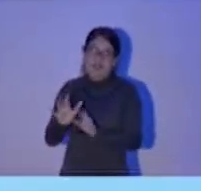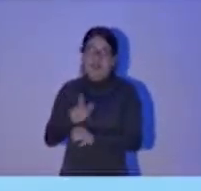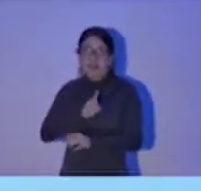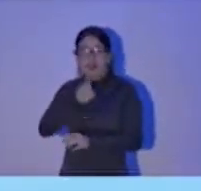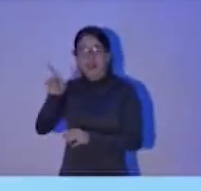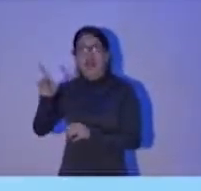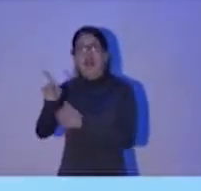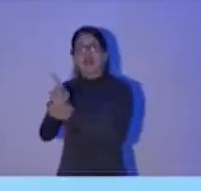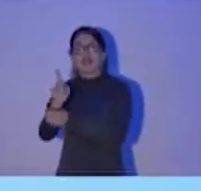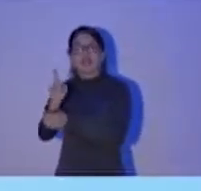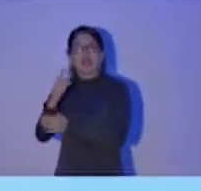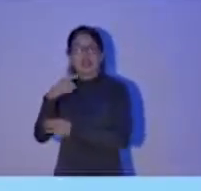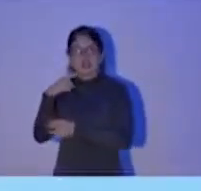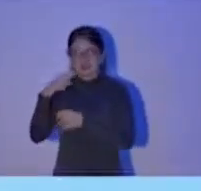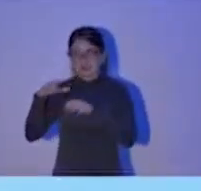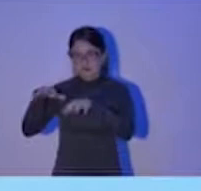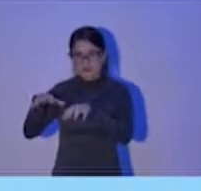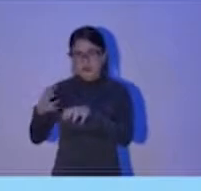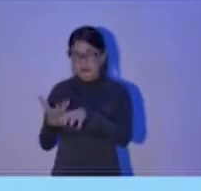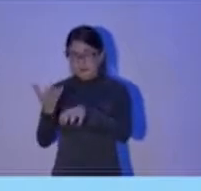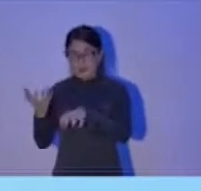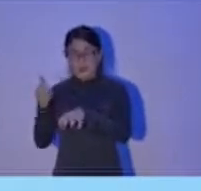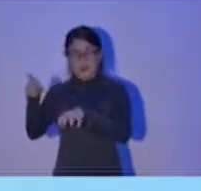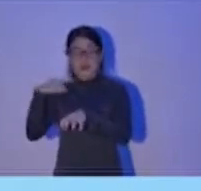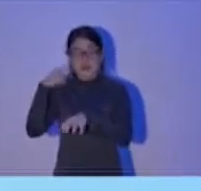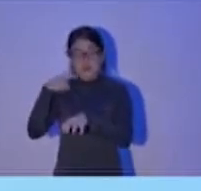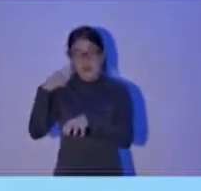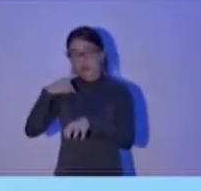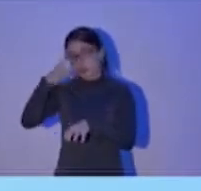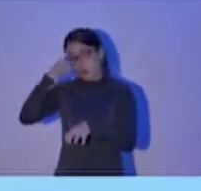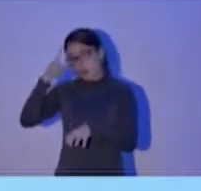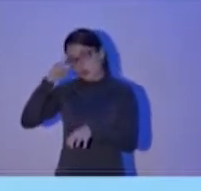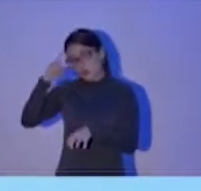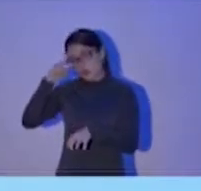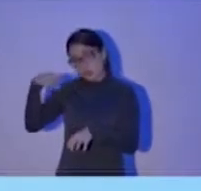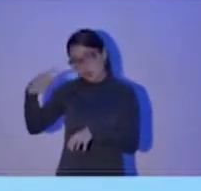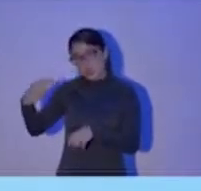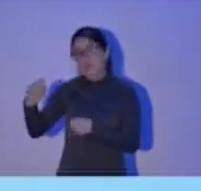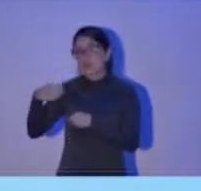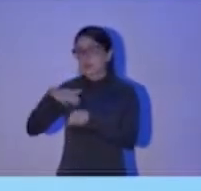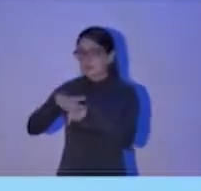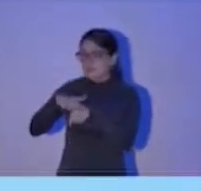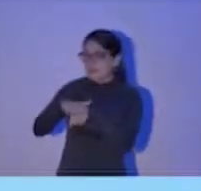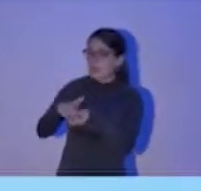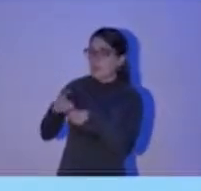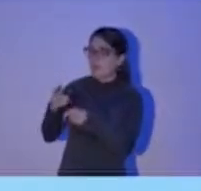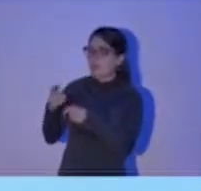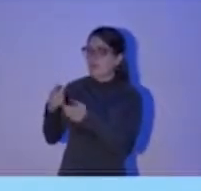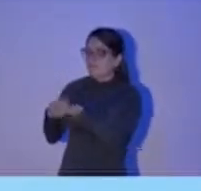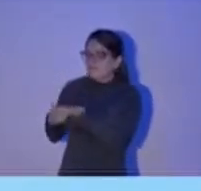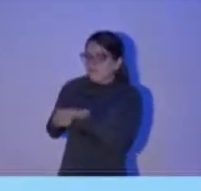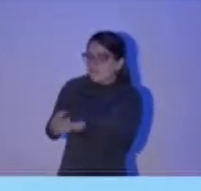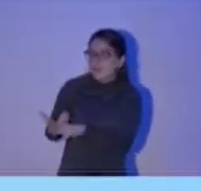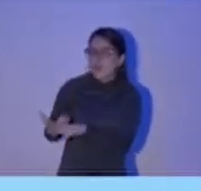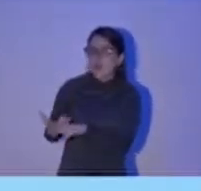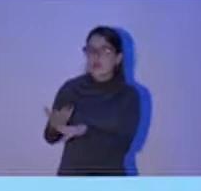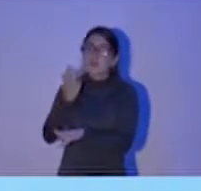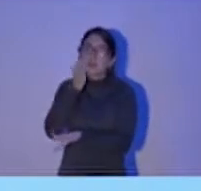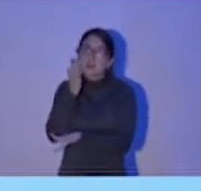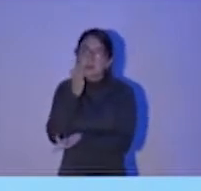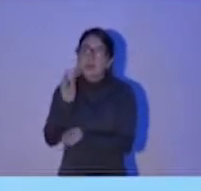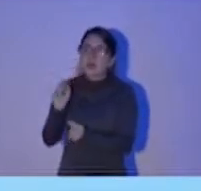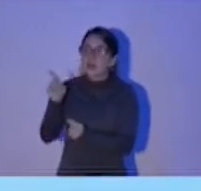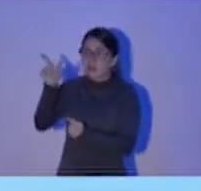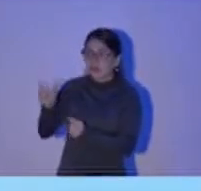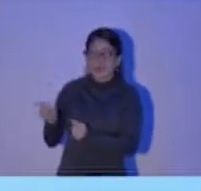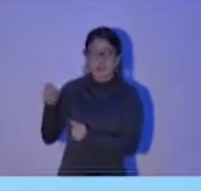Deputados, onde isso é a prática todos os dias, de você dialogar, conversar, negociar, chegar num ponto de convergência com pessoas que pensam